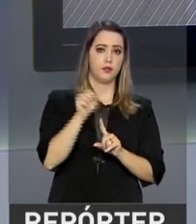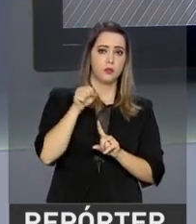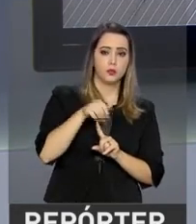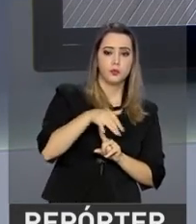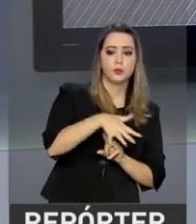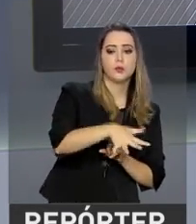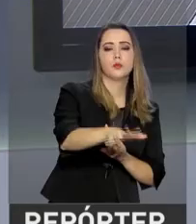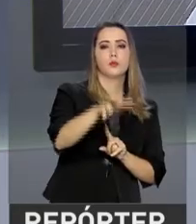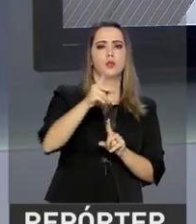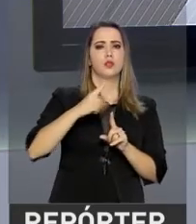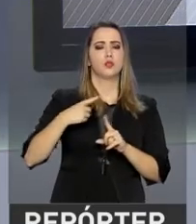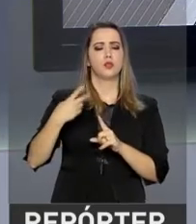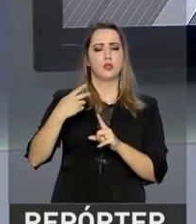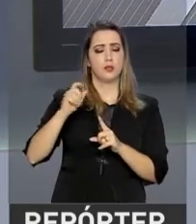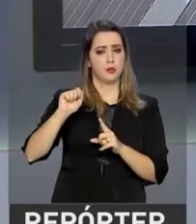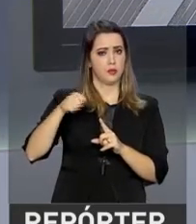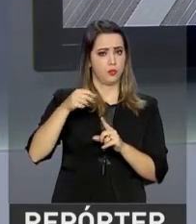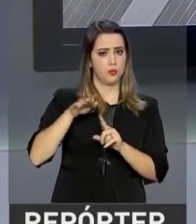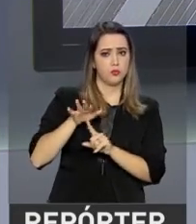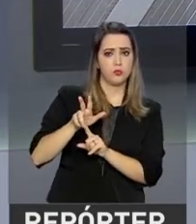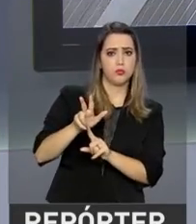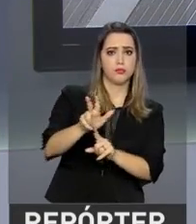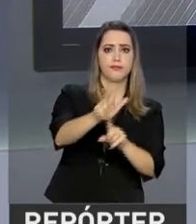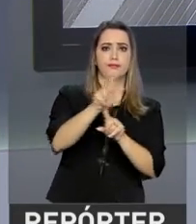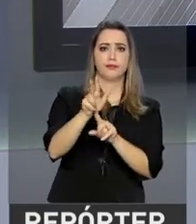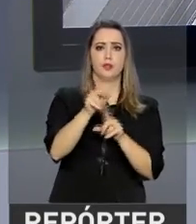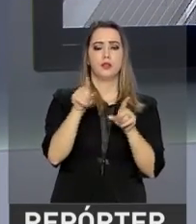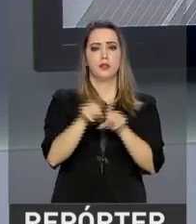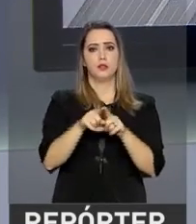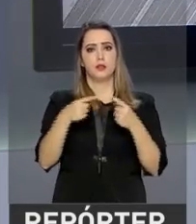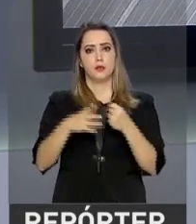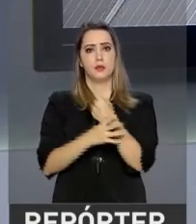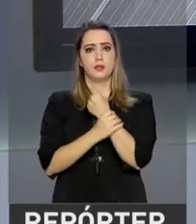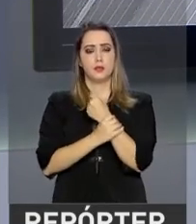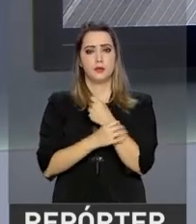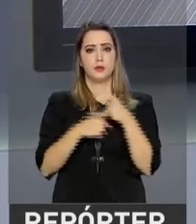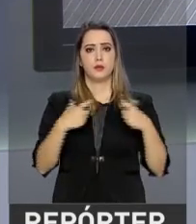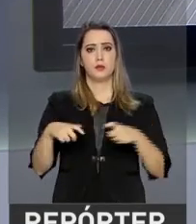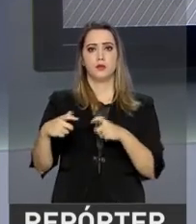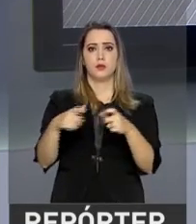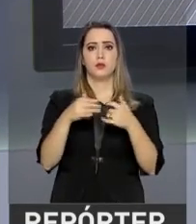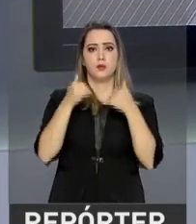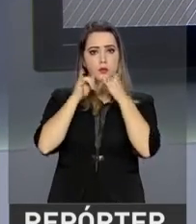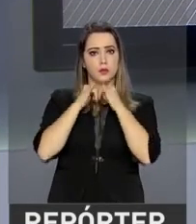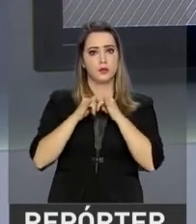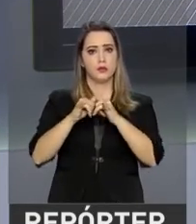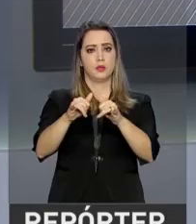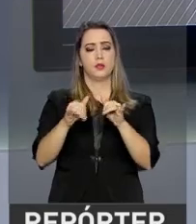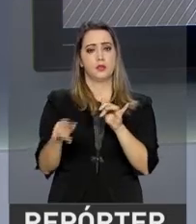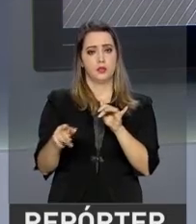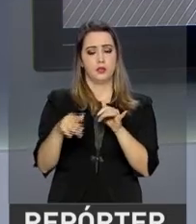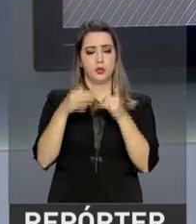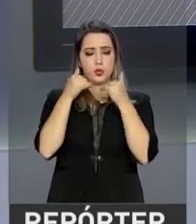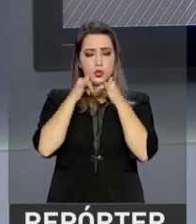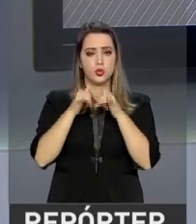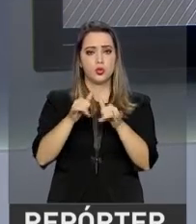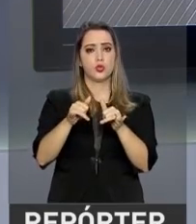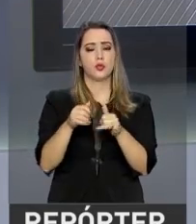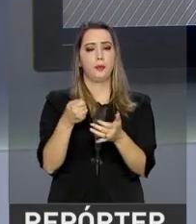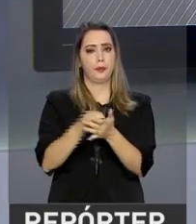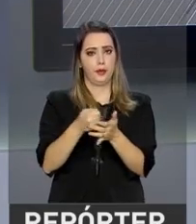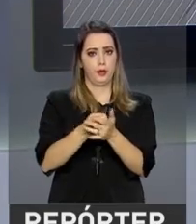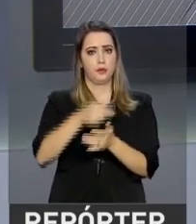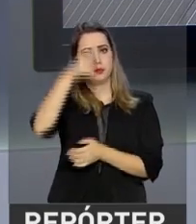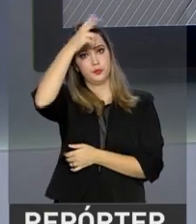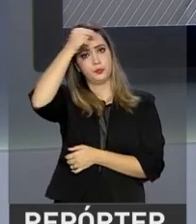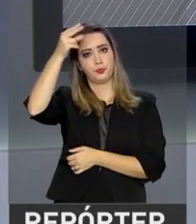do sinal de internet além de garantir a segurança da área e arcar com as despesas de energia elétrica a conexão de internet será